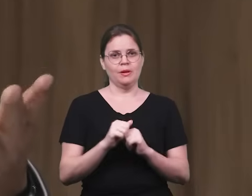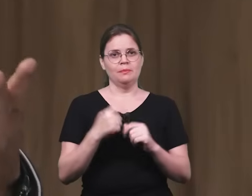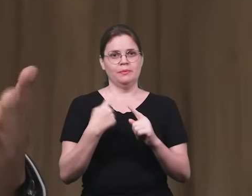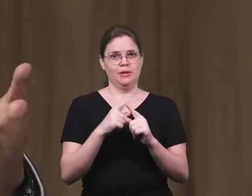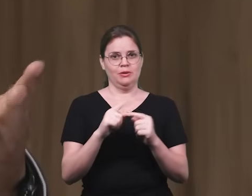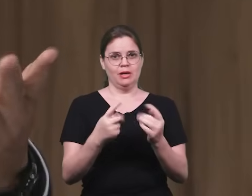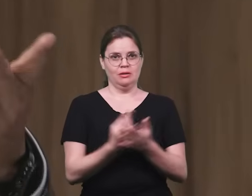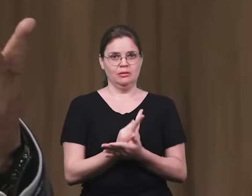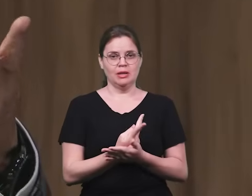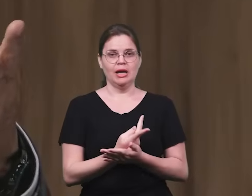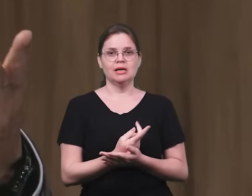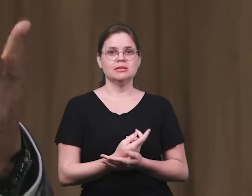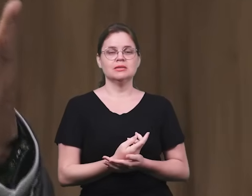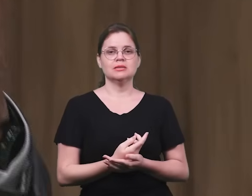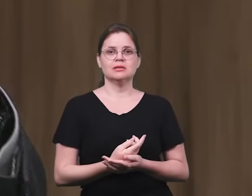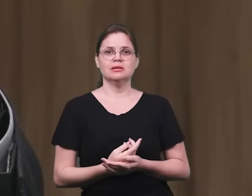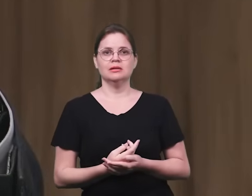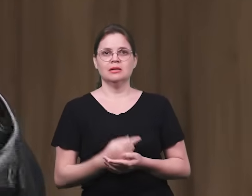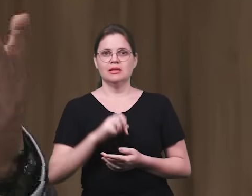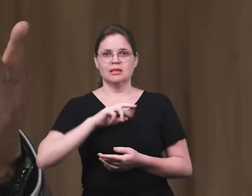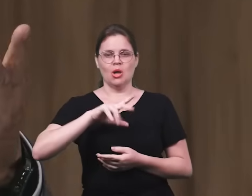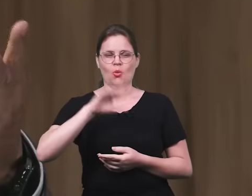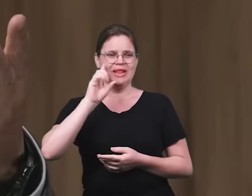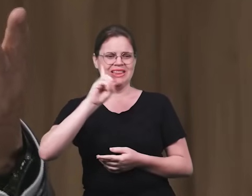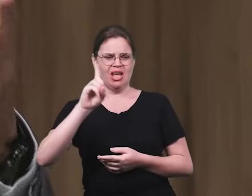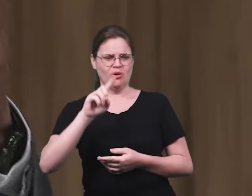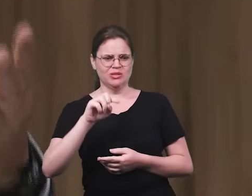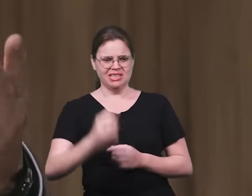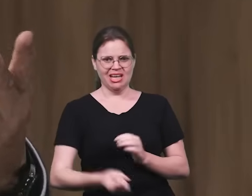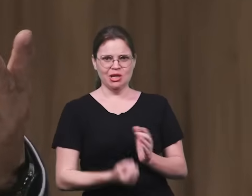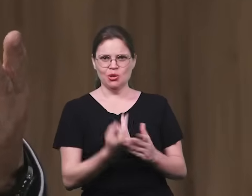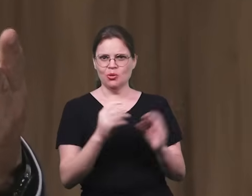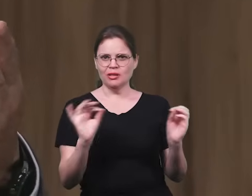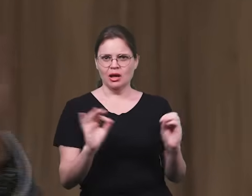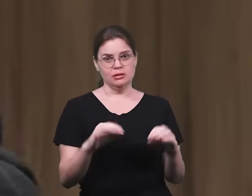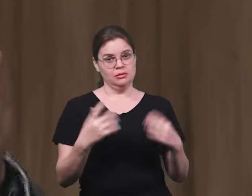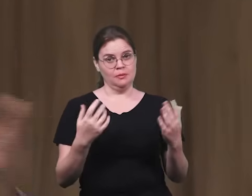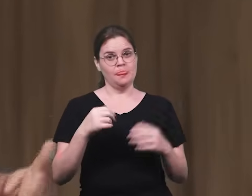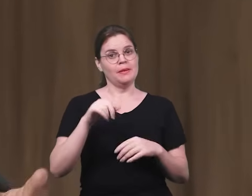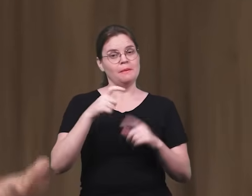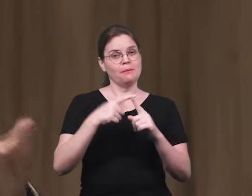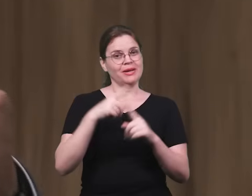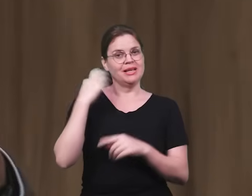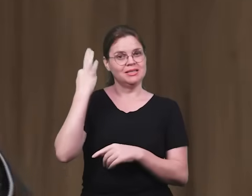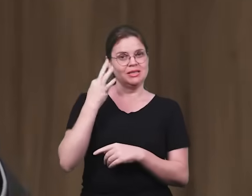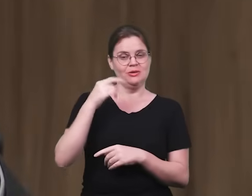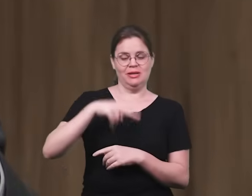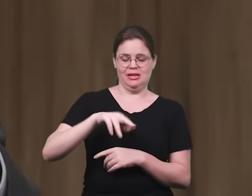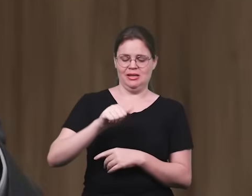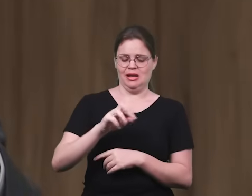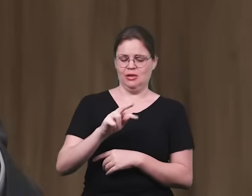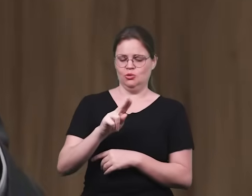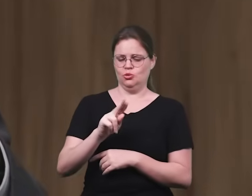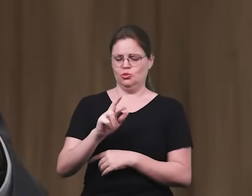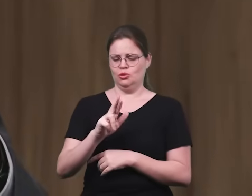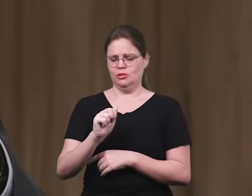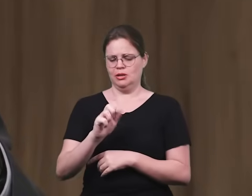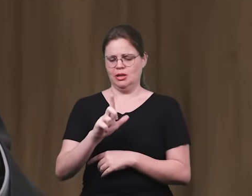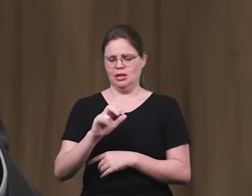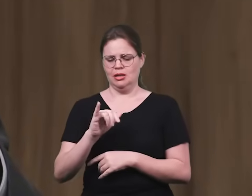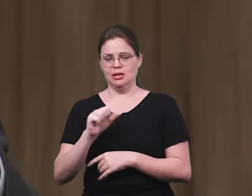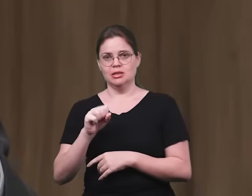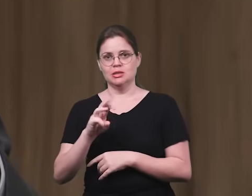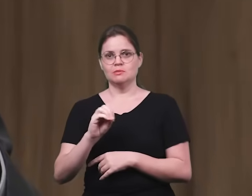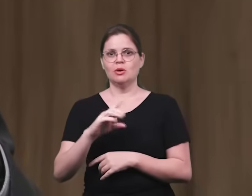ele esbarra em três questões básicas. Como